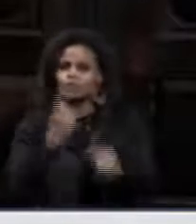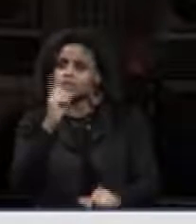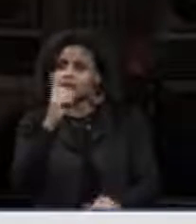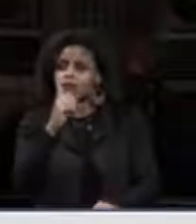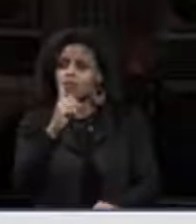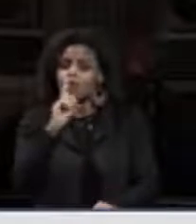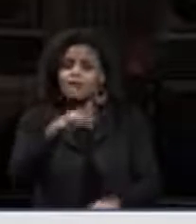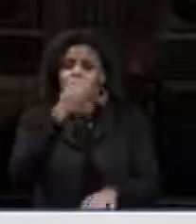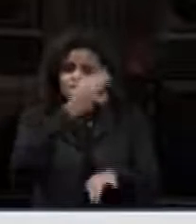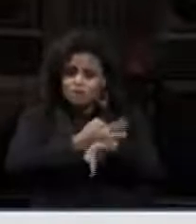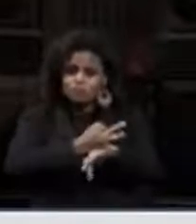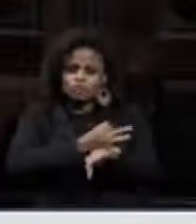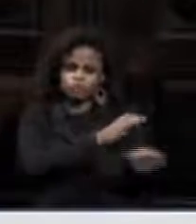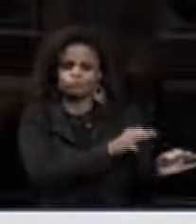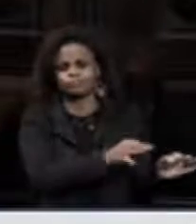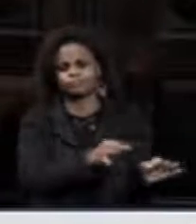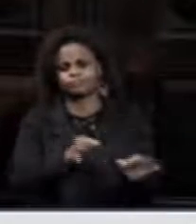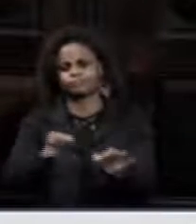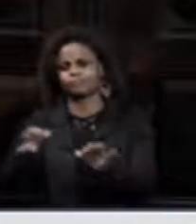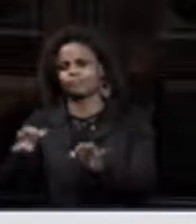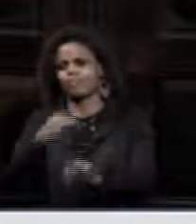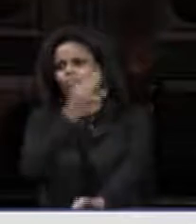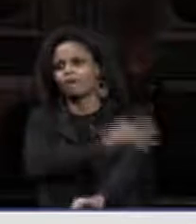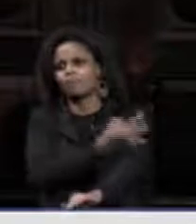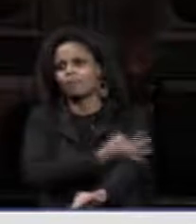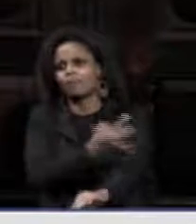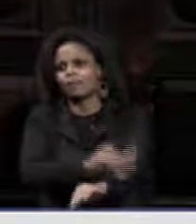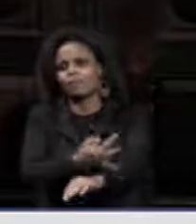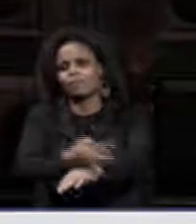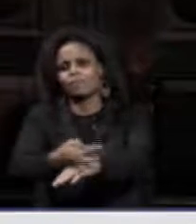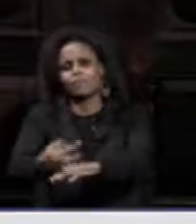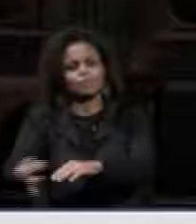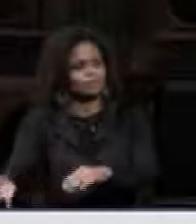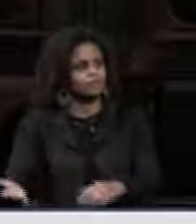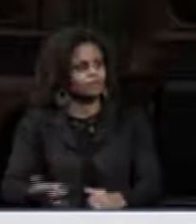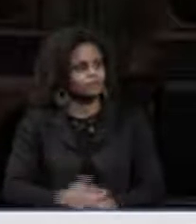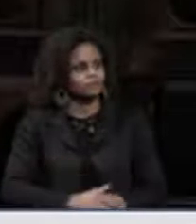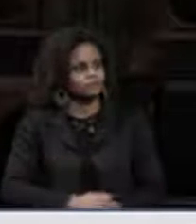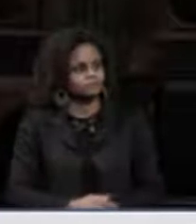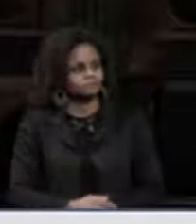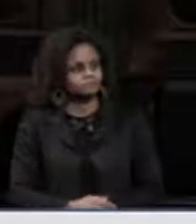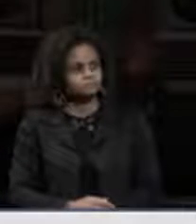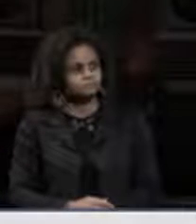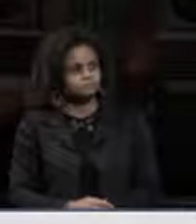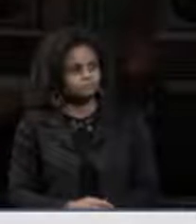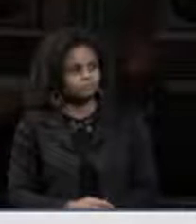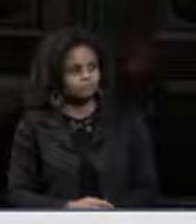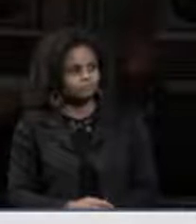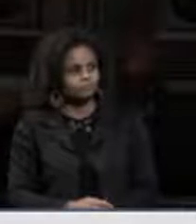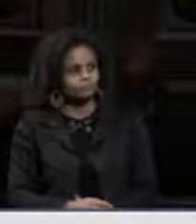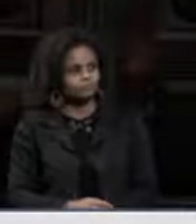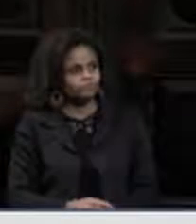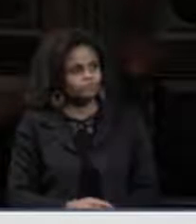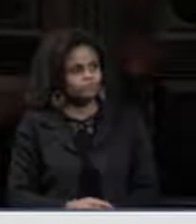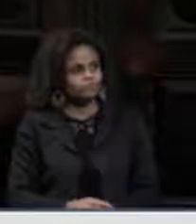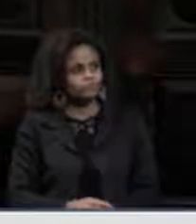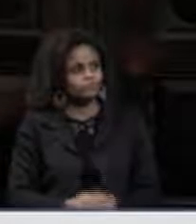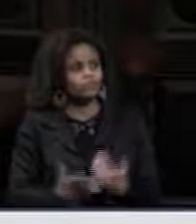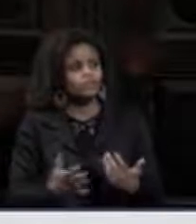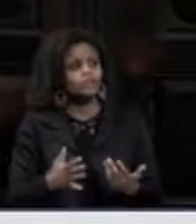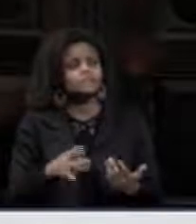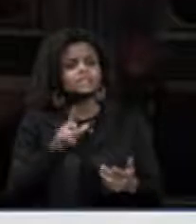faltosos quase que permanentes, né? Então, isso daí, hoje a gente tem até uma